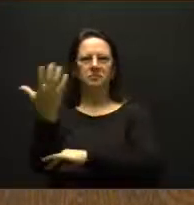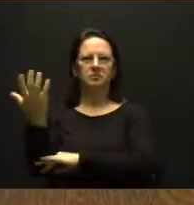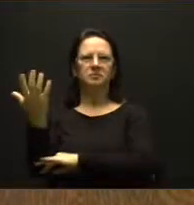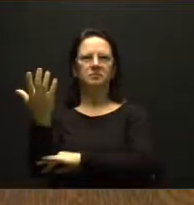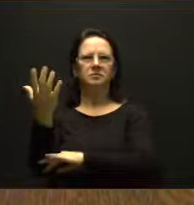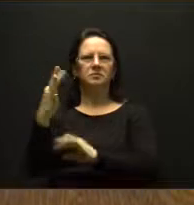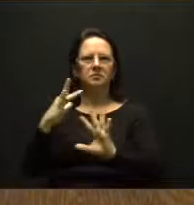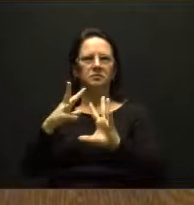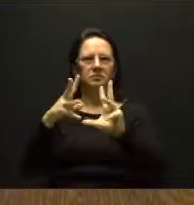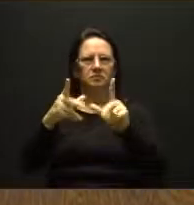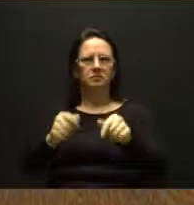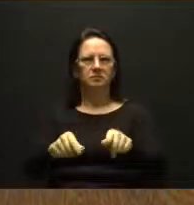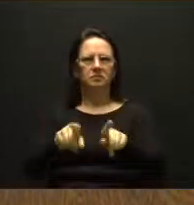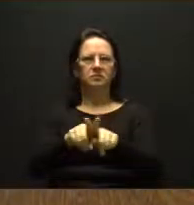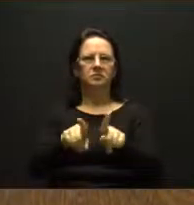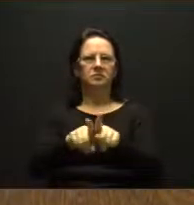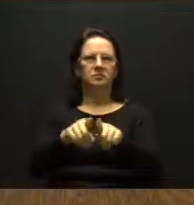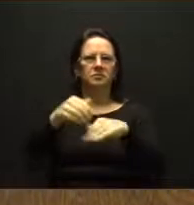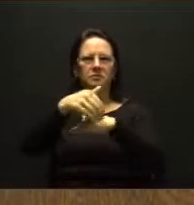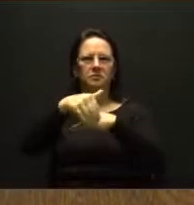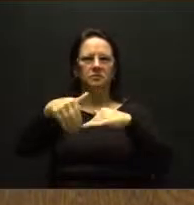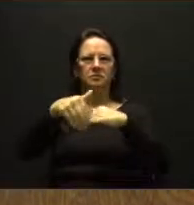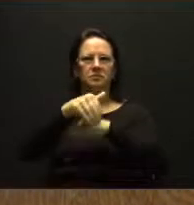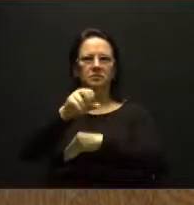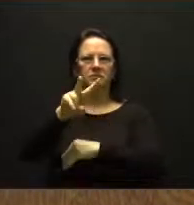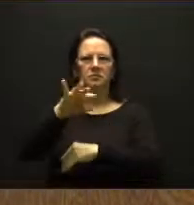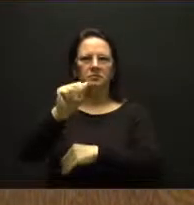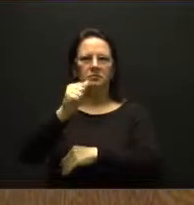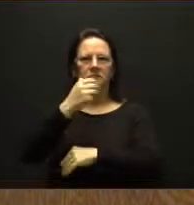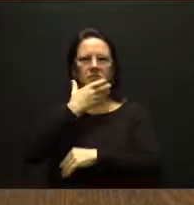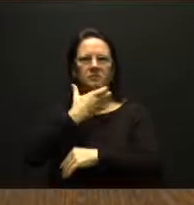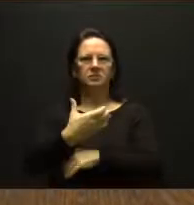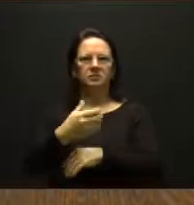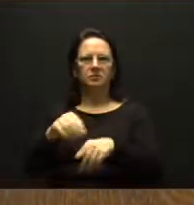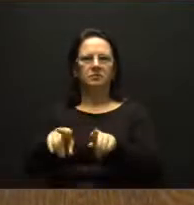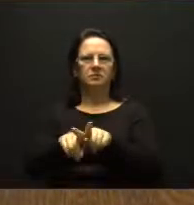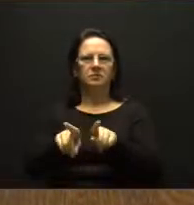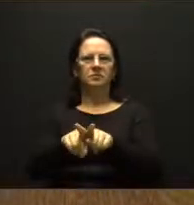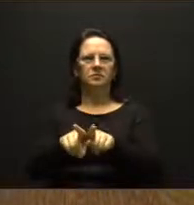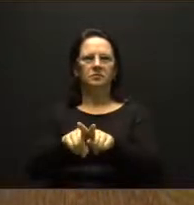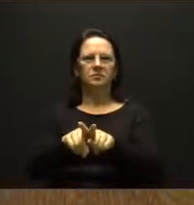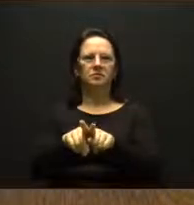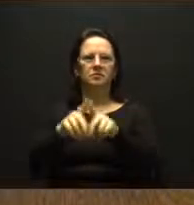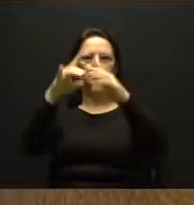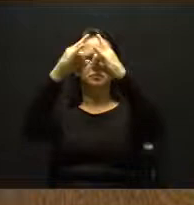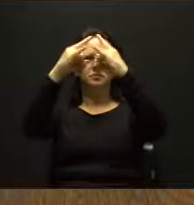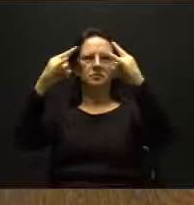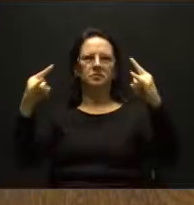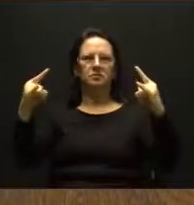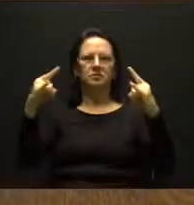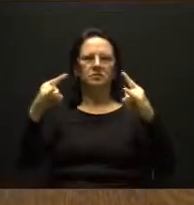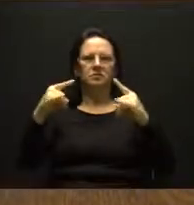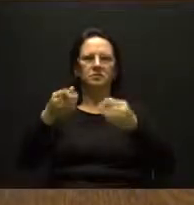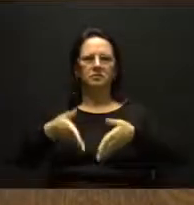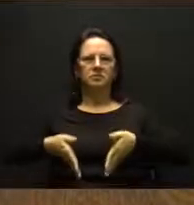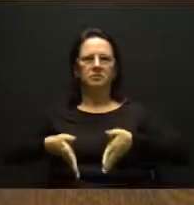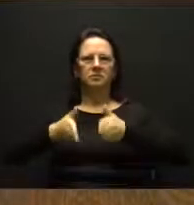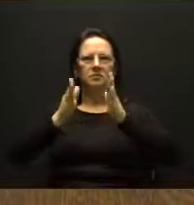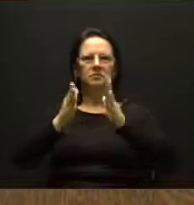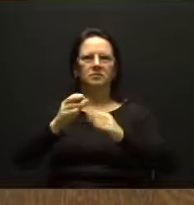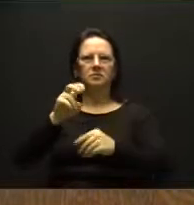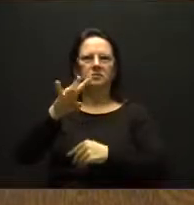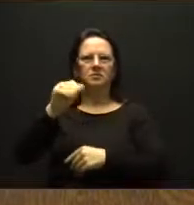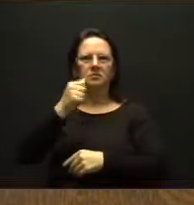área verde ao encaminhar sugestões visando à cobertura canal rua das palmas de